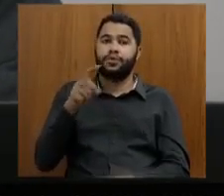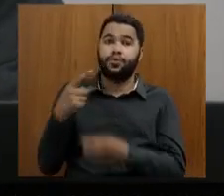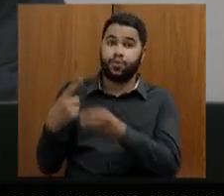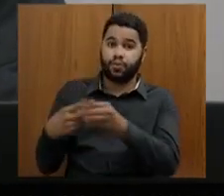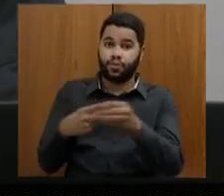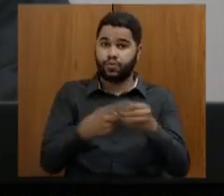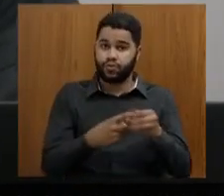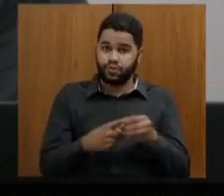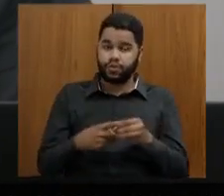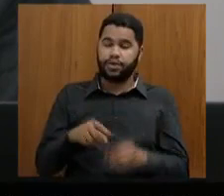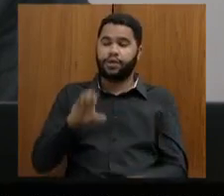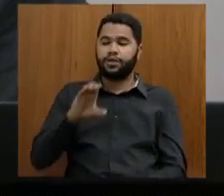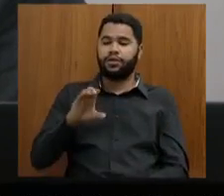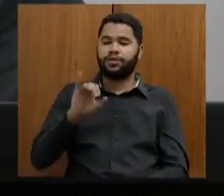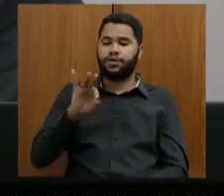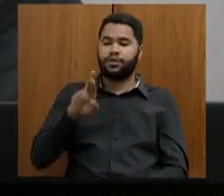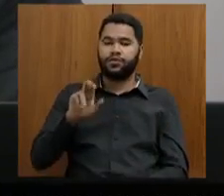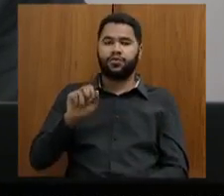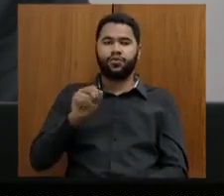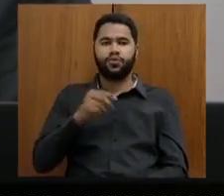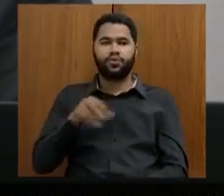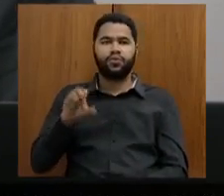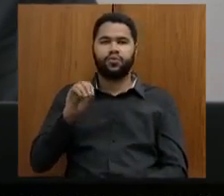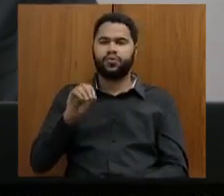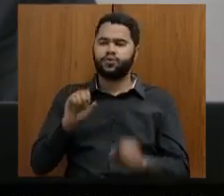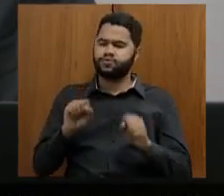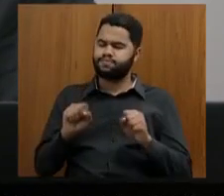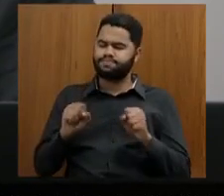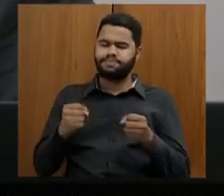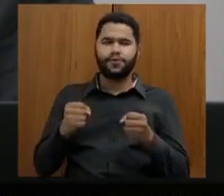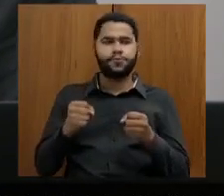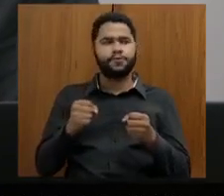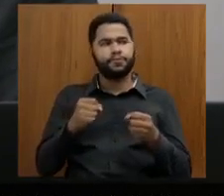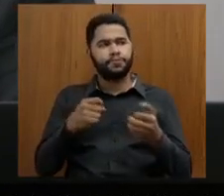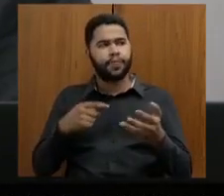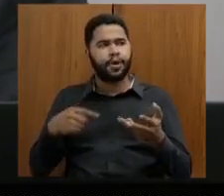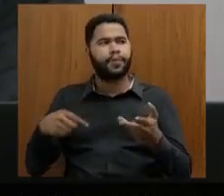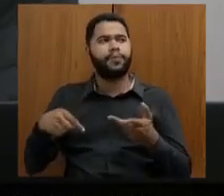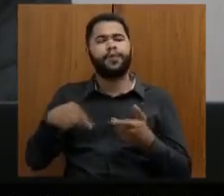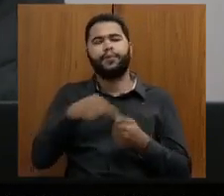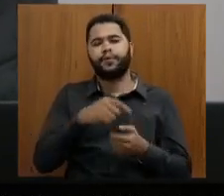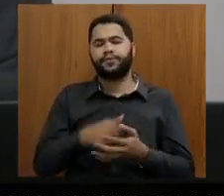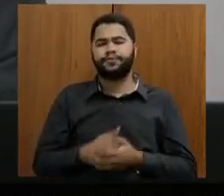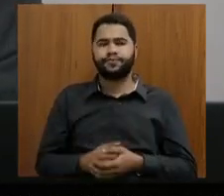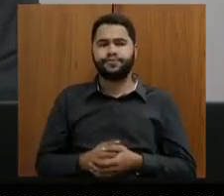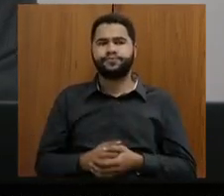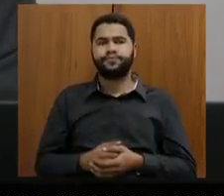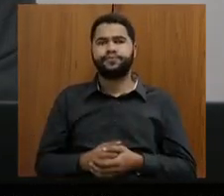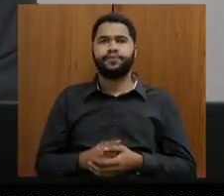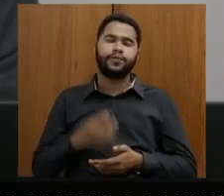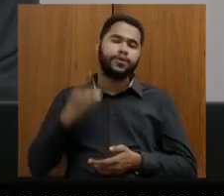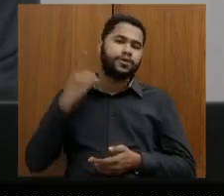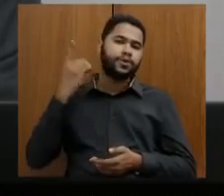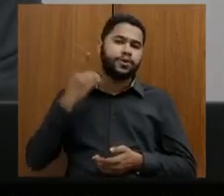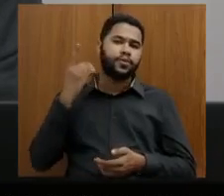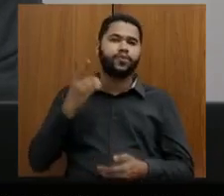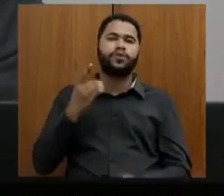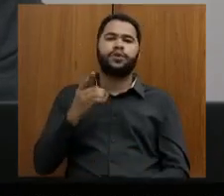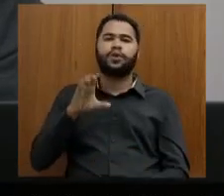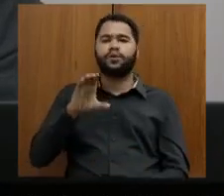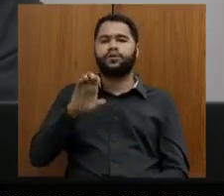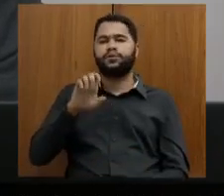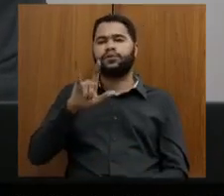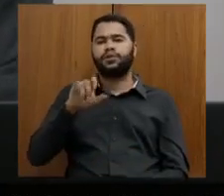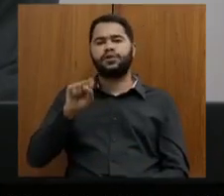compõem esse cinturão sejam reforçados em todas as divisas de estado deputados feliz conhece